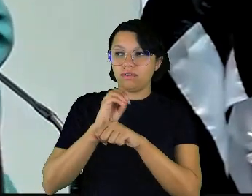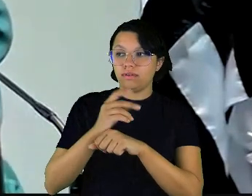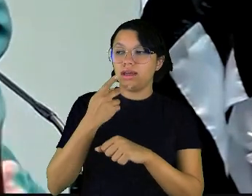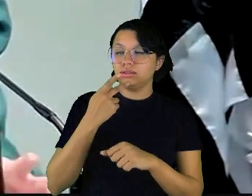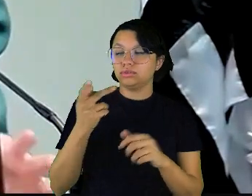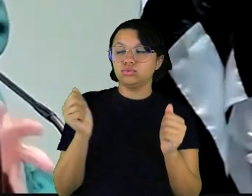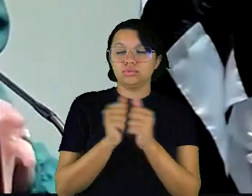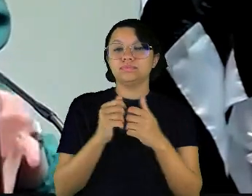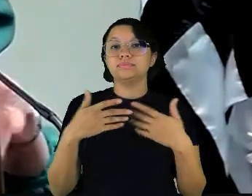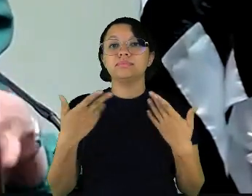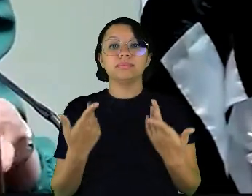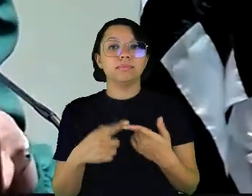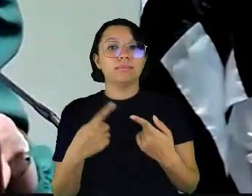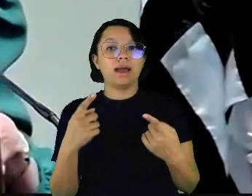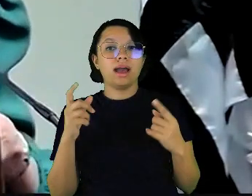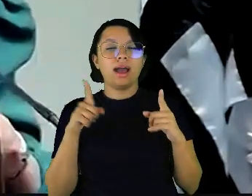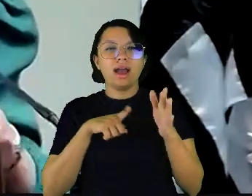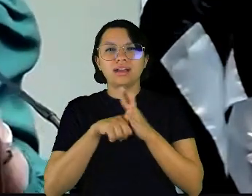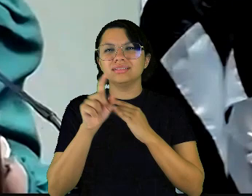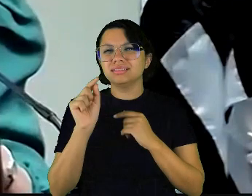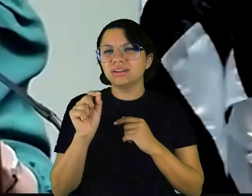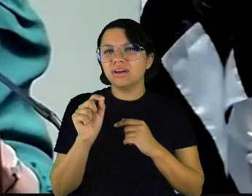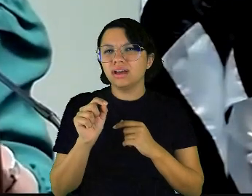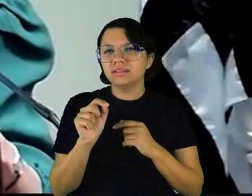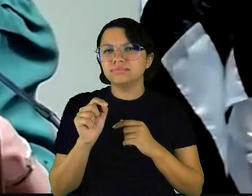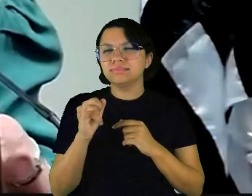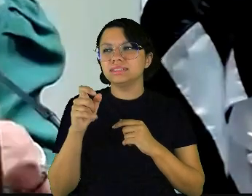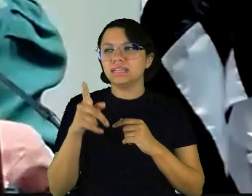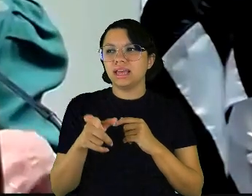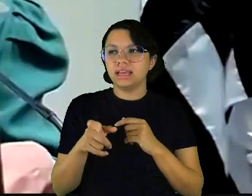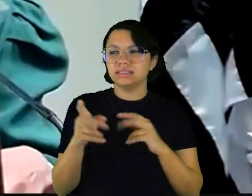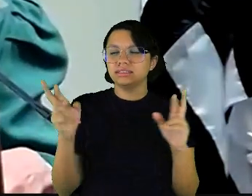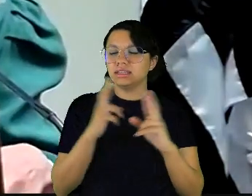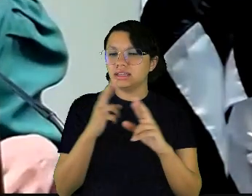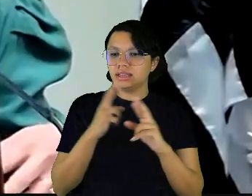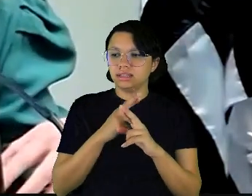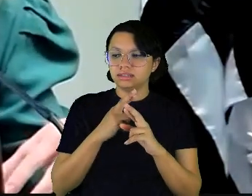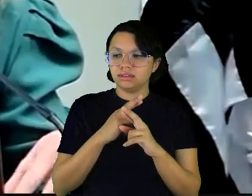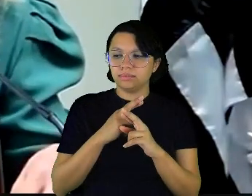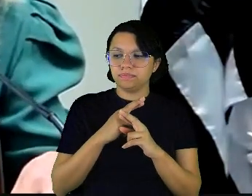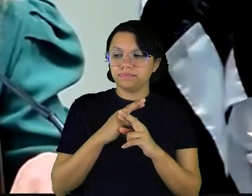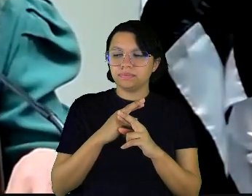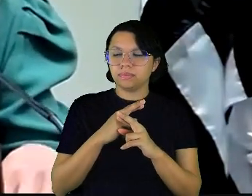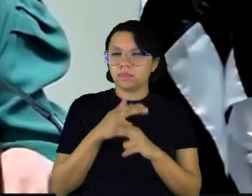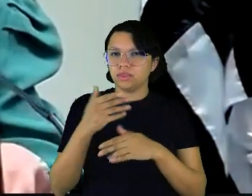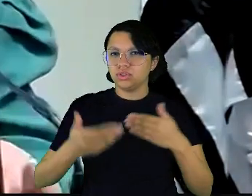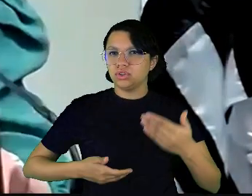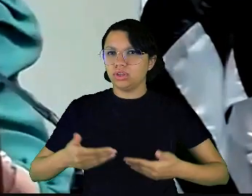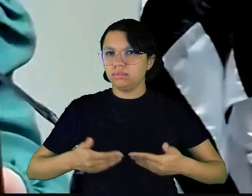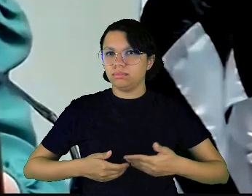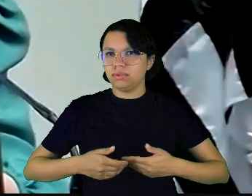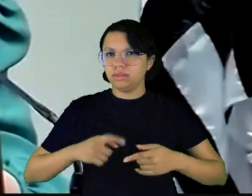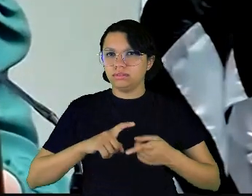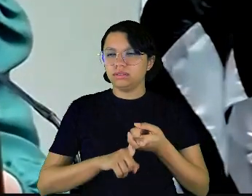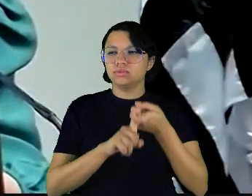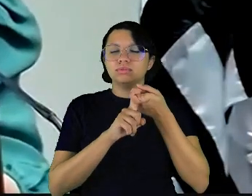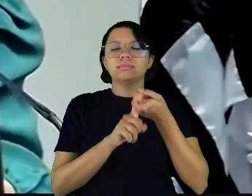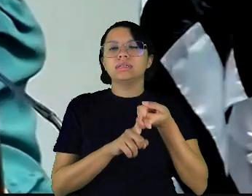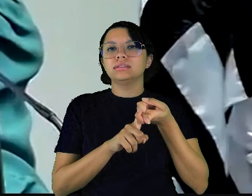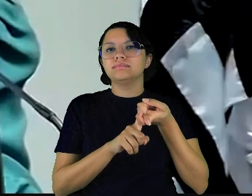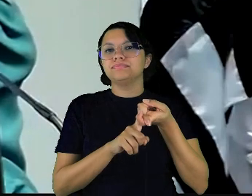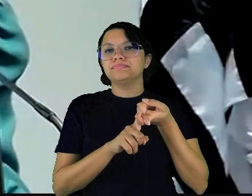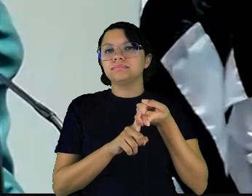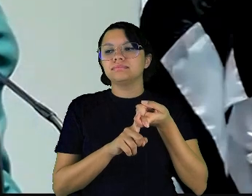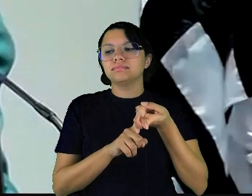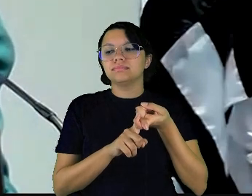Homero. Mas a questão é, se esta relação de emprego está suspensa,